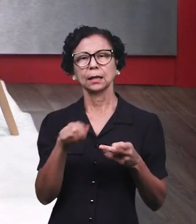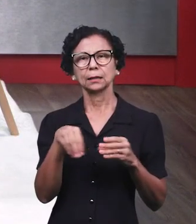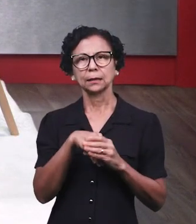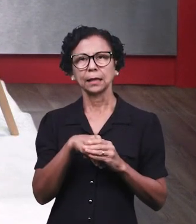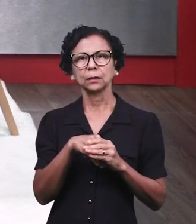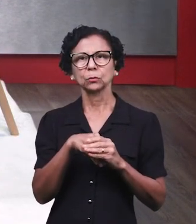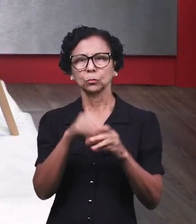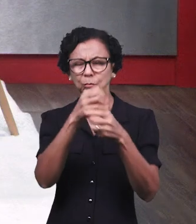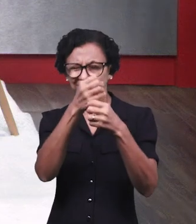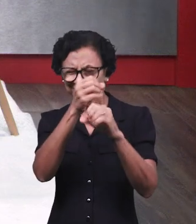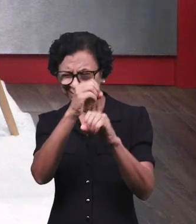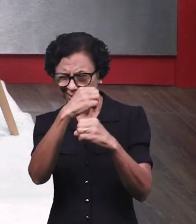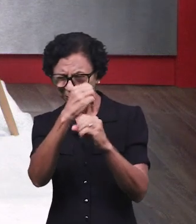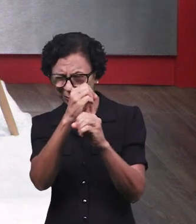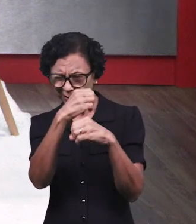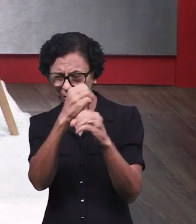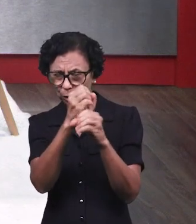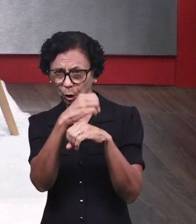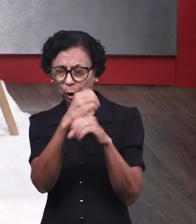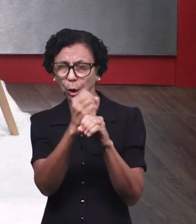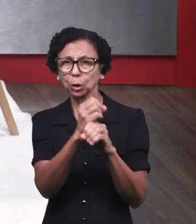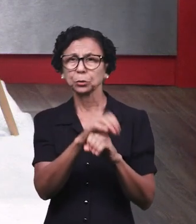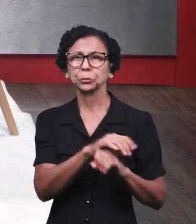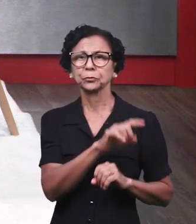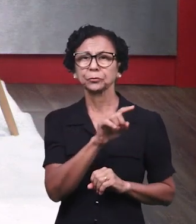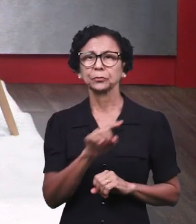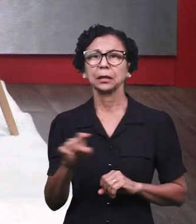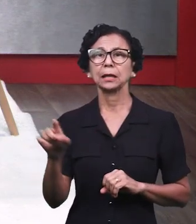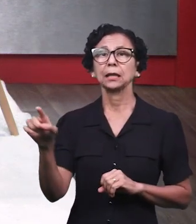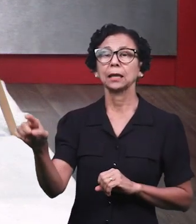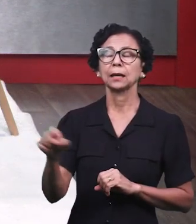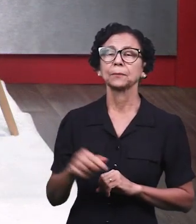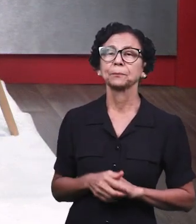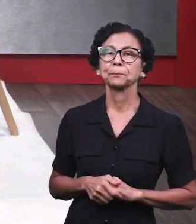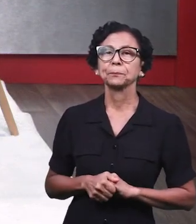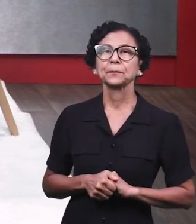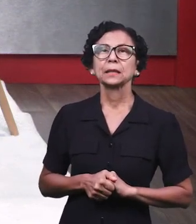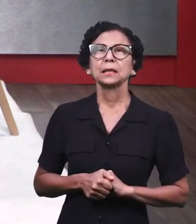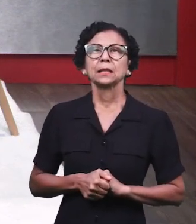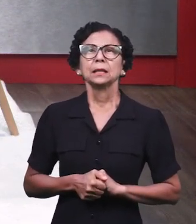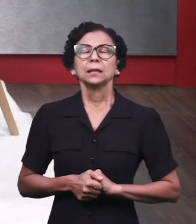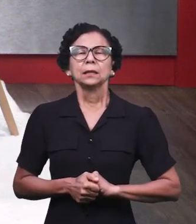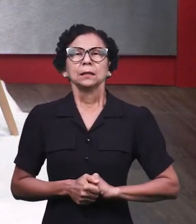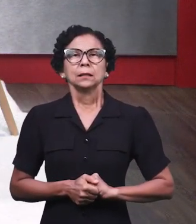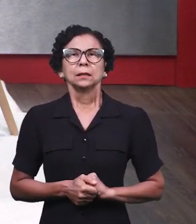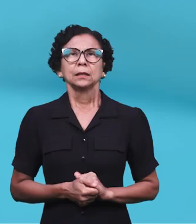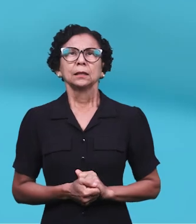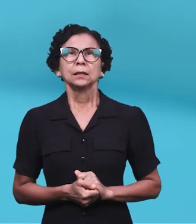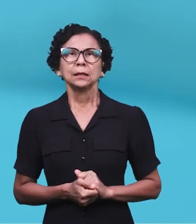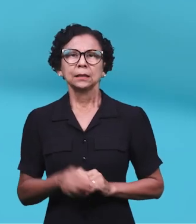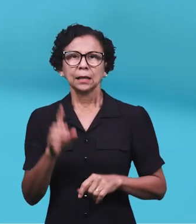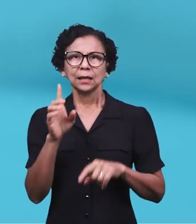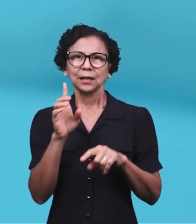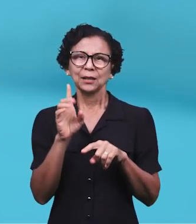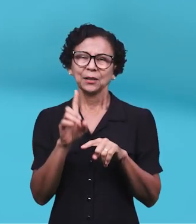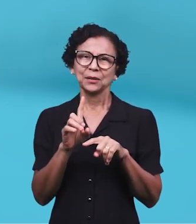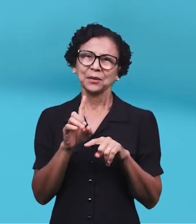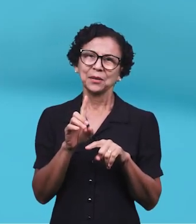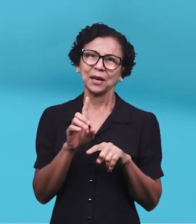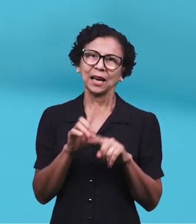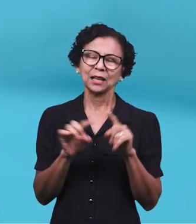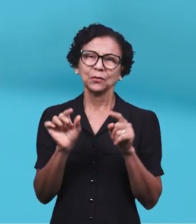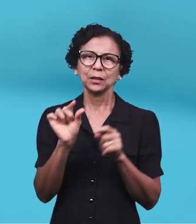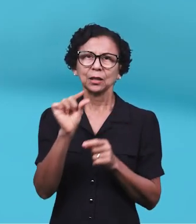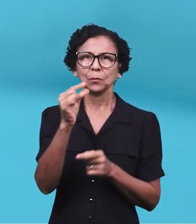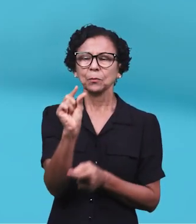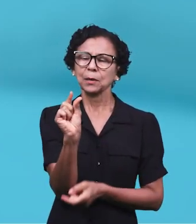de exames, mas é passado para o laboratório fazer e chega uma pecinha, que a gente fala que é quase uma